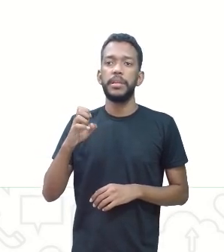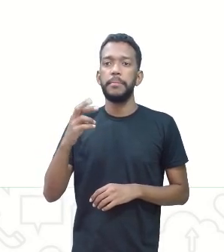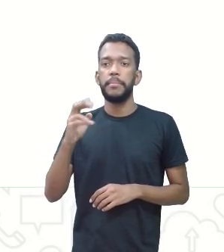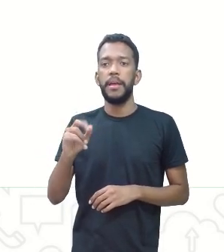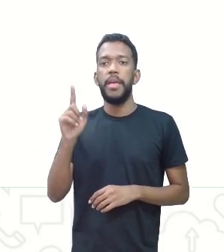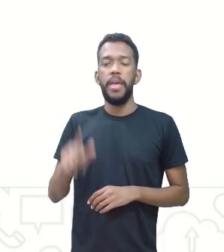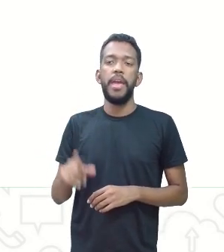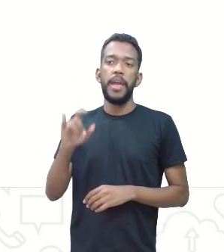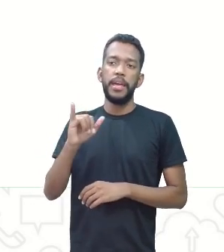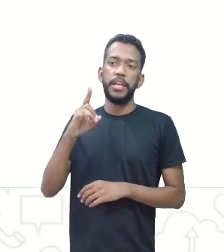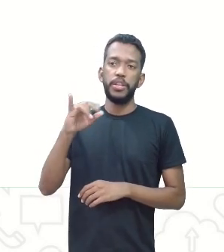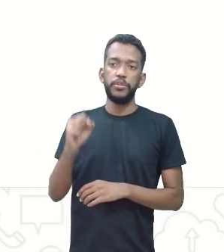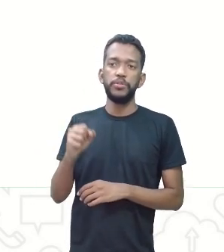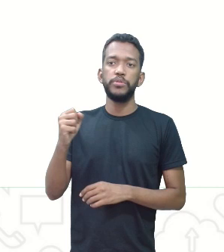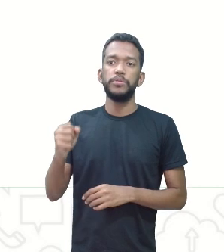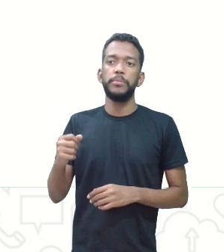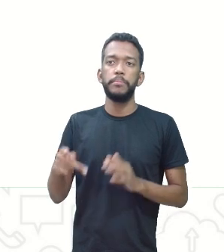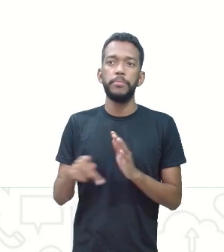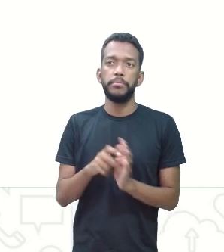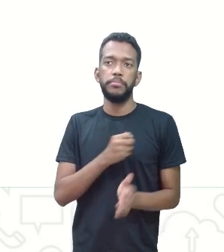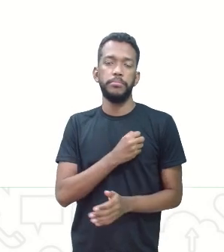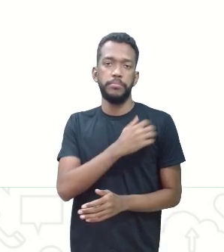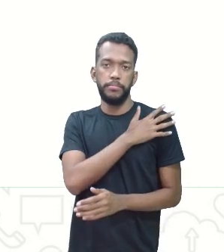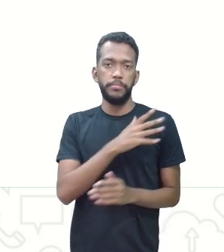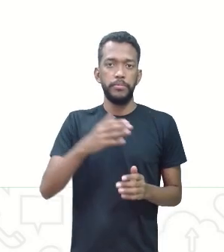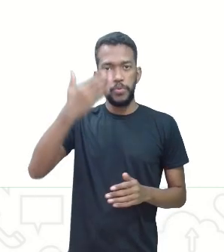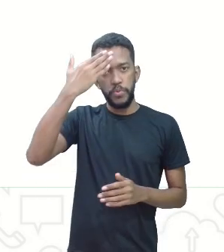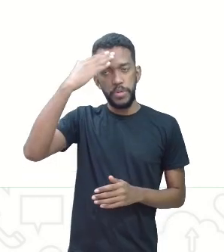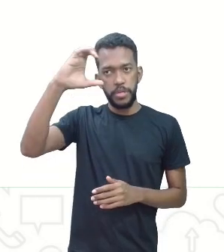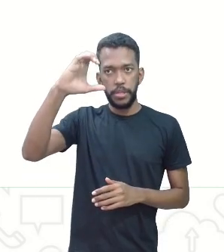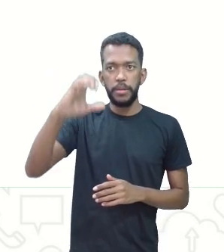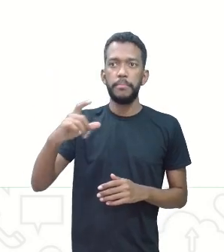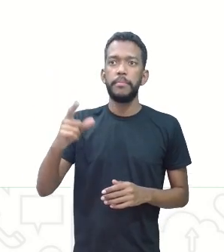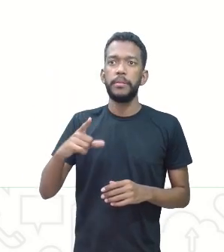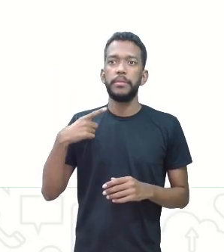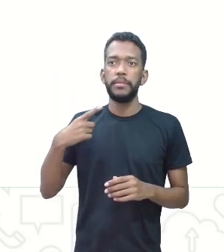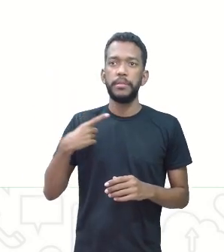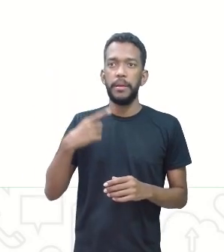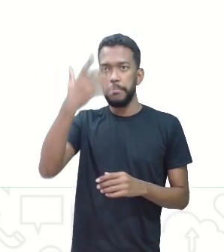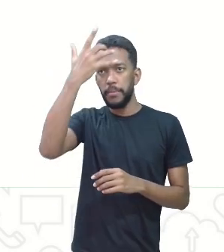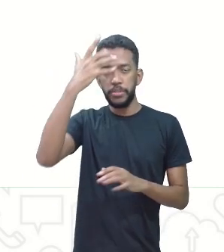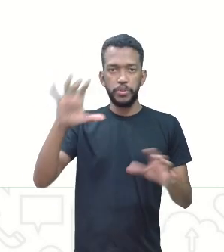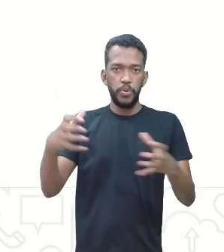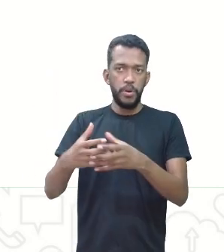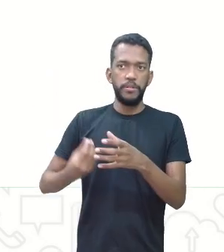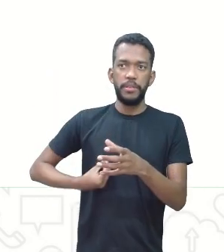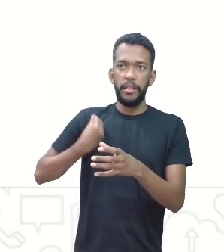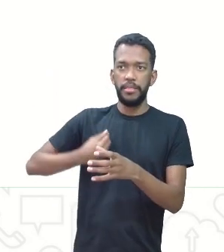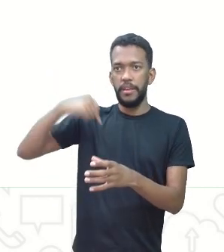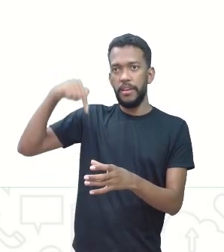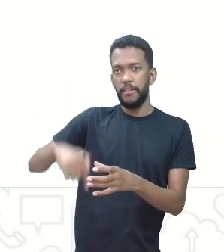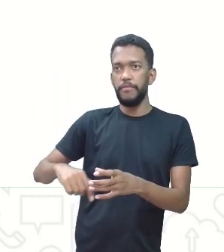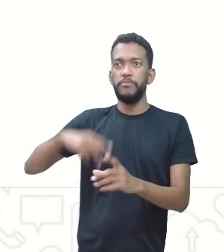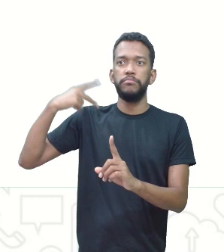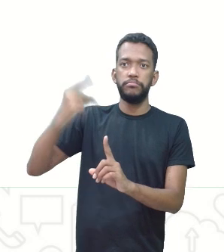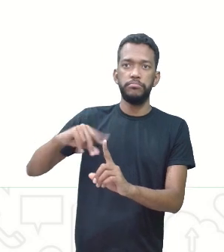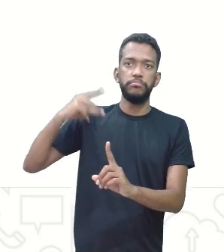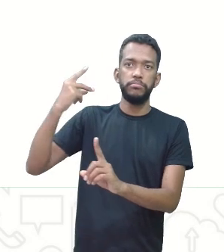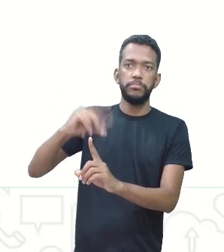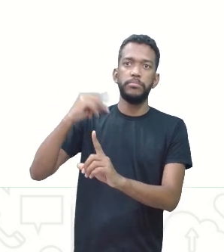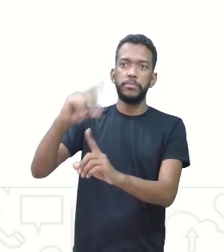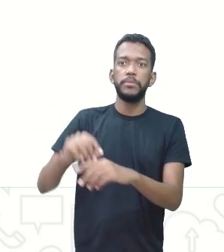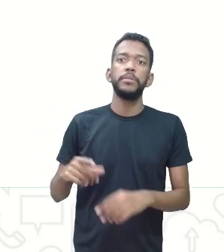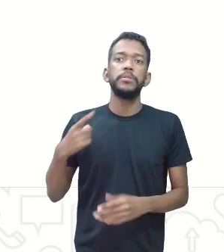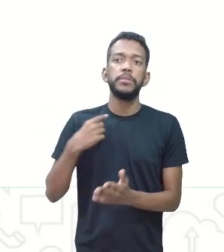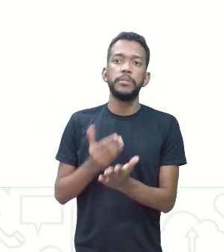da província de Curitiba, escoltando prisioneiros nativos. Veja, a gente tem aqui, né, o título